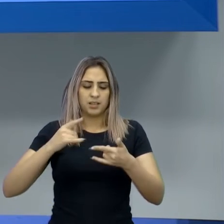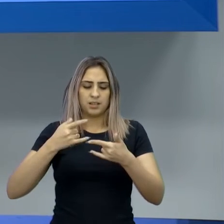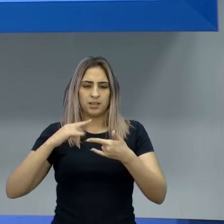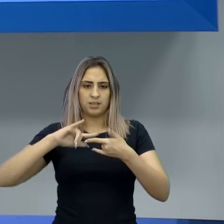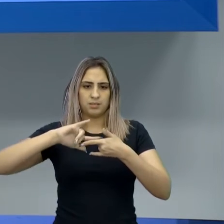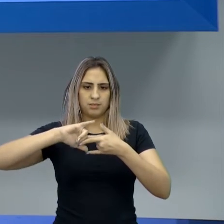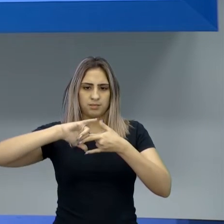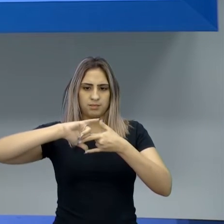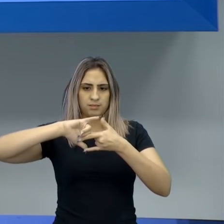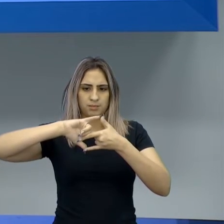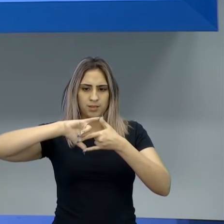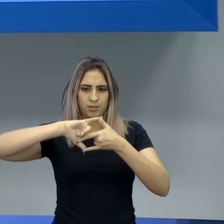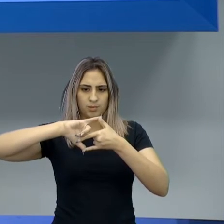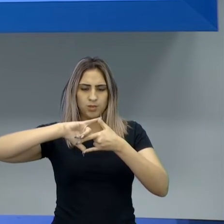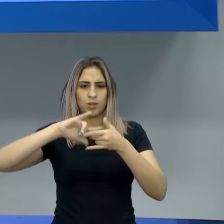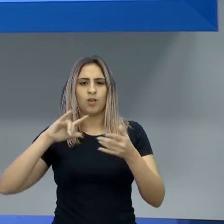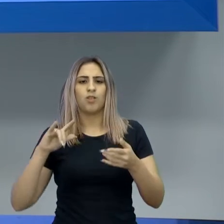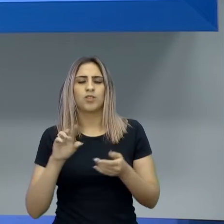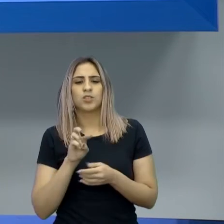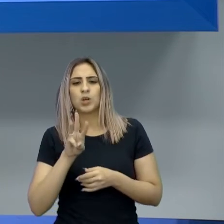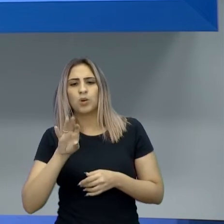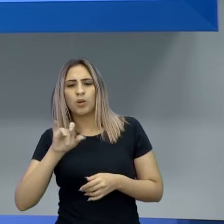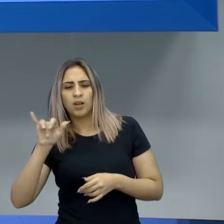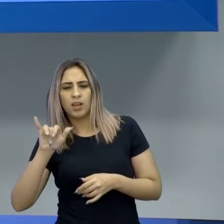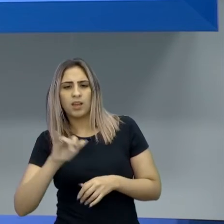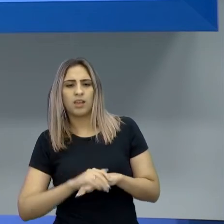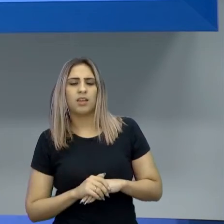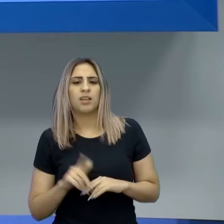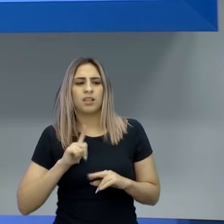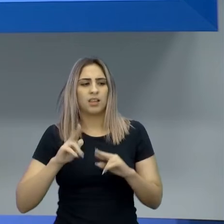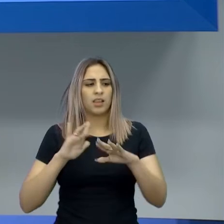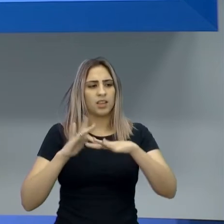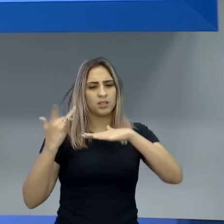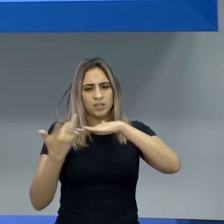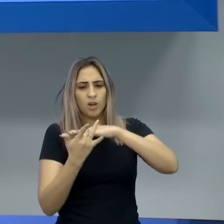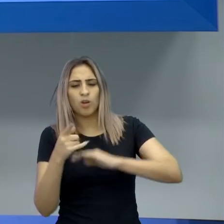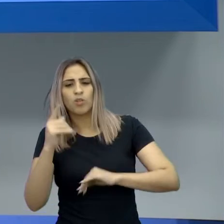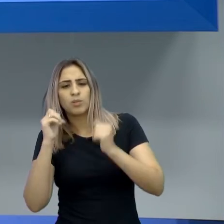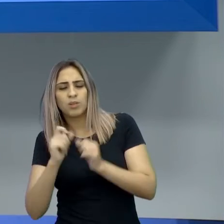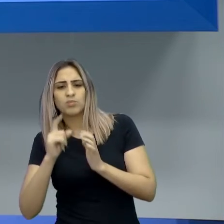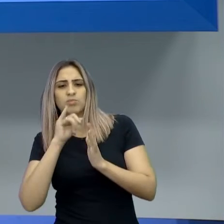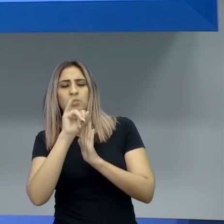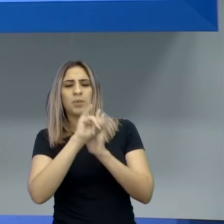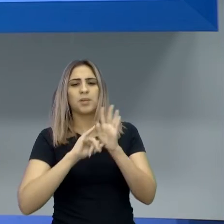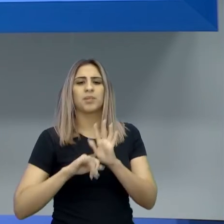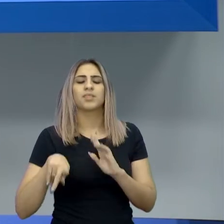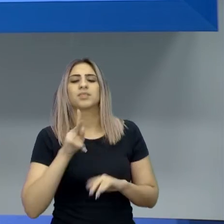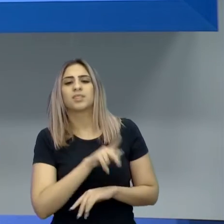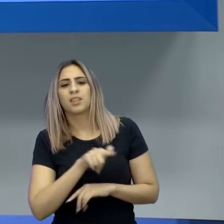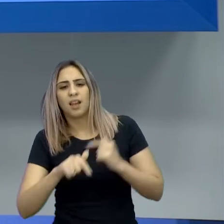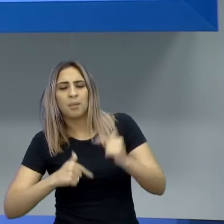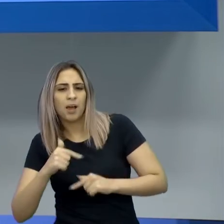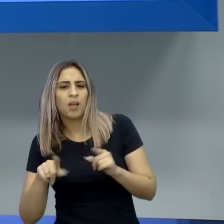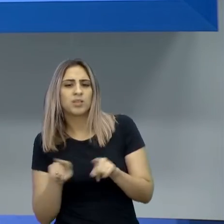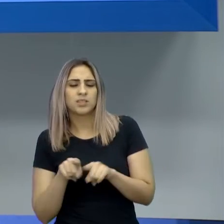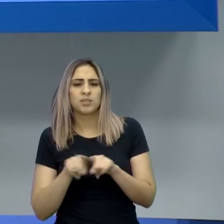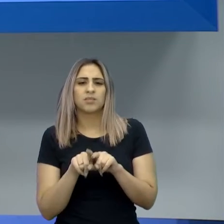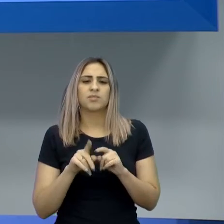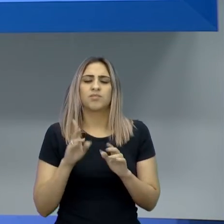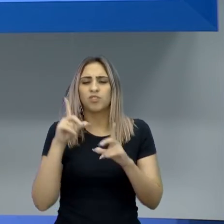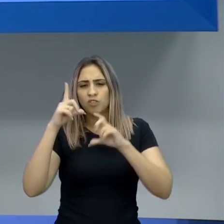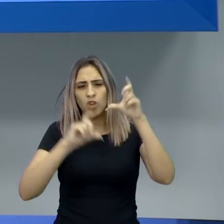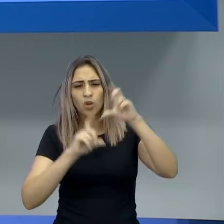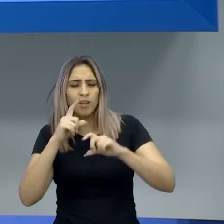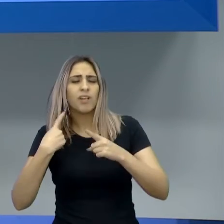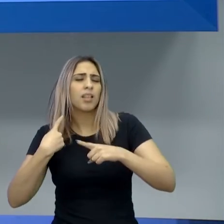podem usar o Padlet, né, também. Vocês podem usar redes sociais, vocês podem imprimir esses trabalhos também. Enfim,